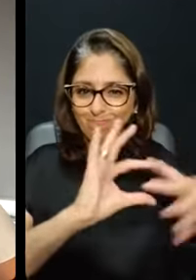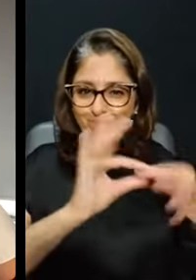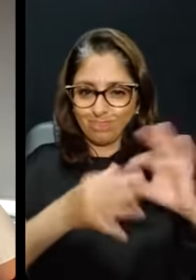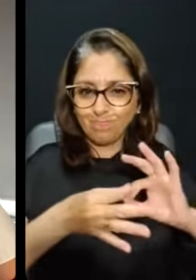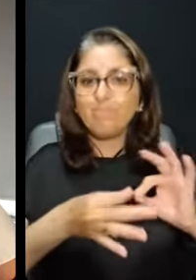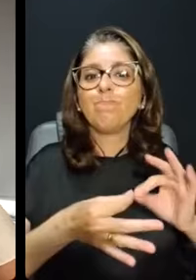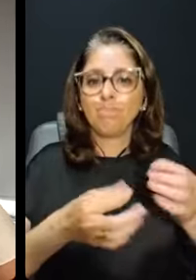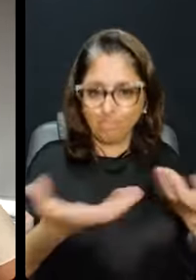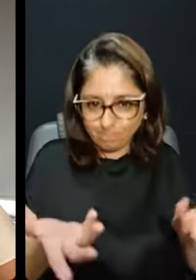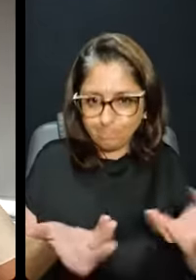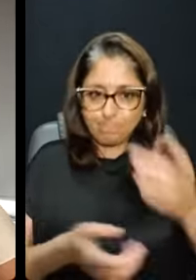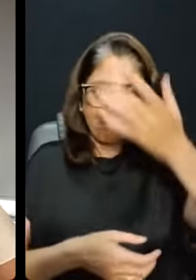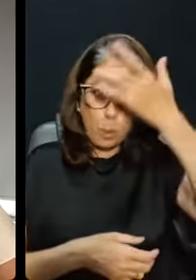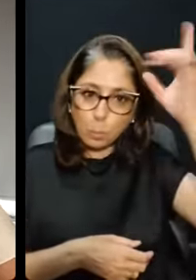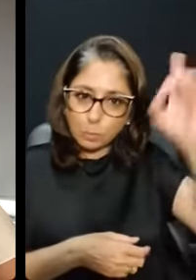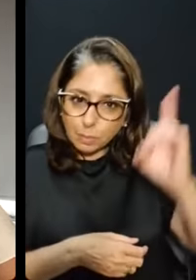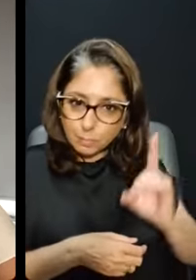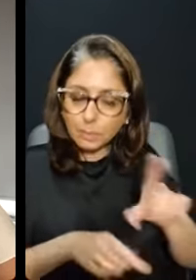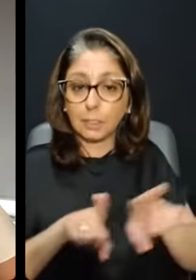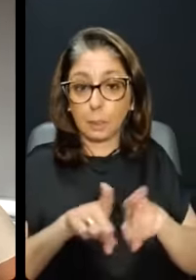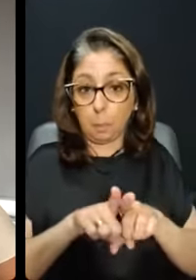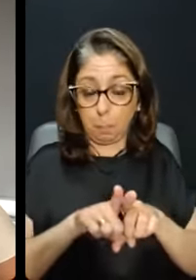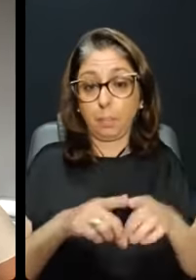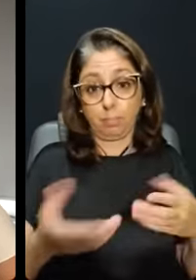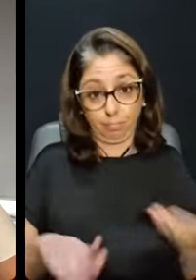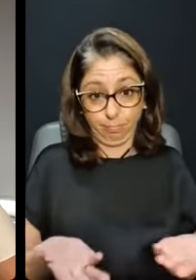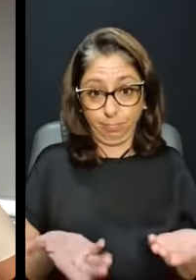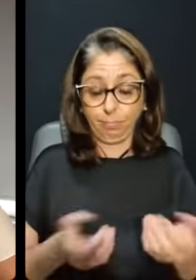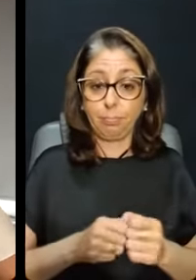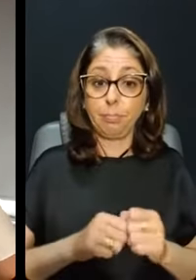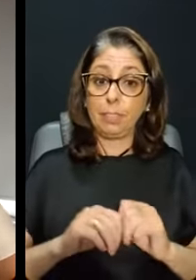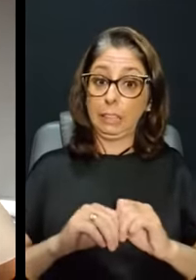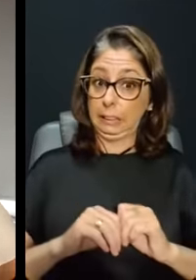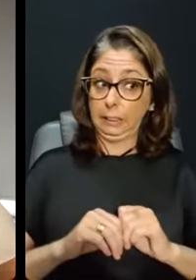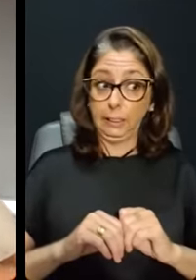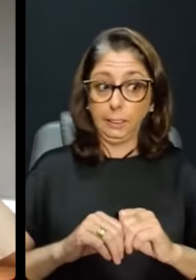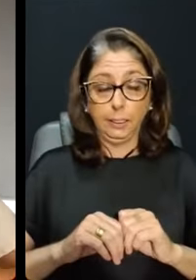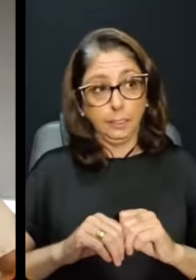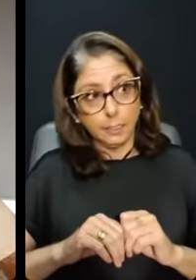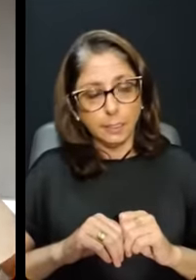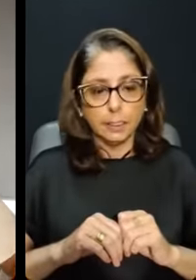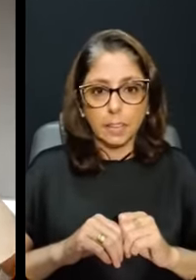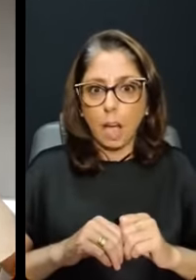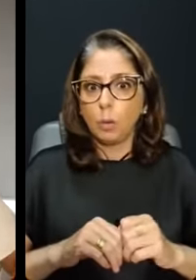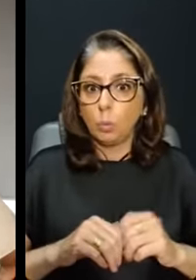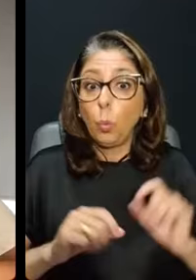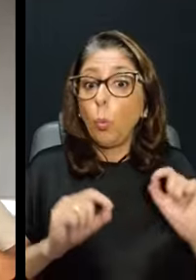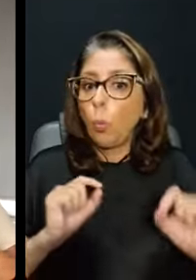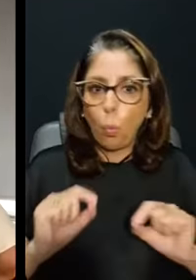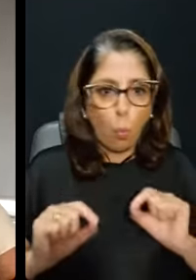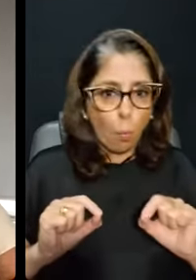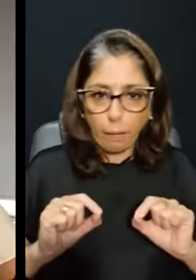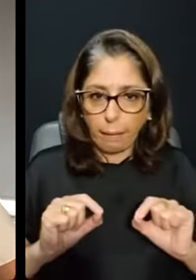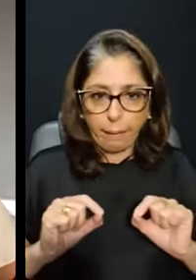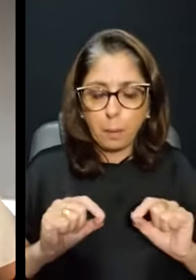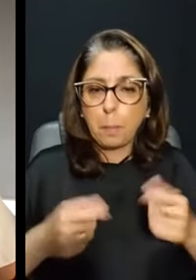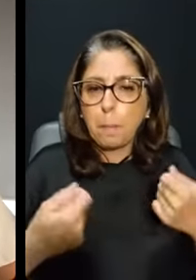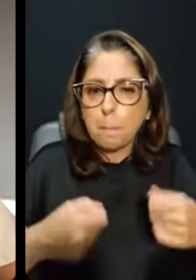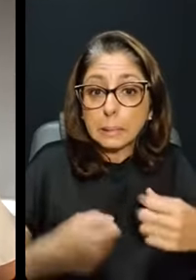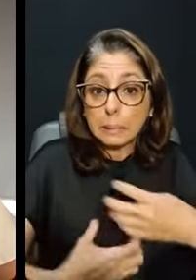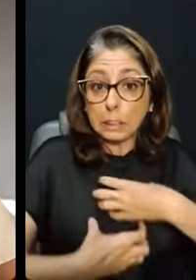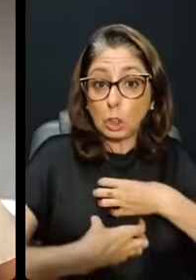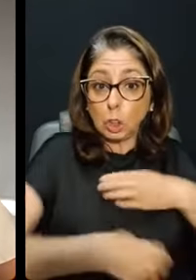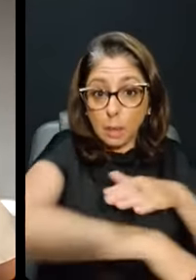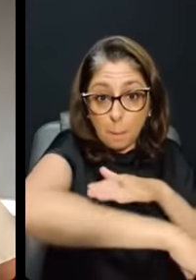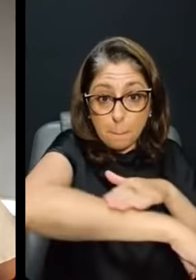Então, isso foi realmente uma forma que a gente entendeu de disseminar, de jogar acessibilidade para o mundo e para a maior quantidade de